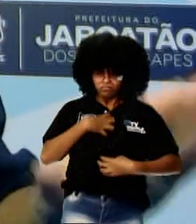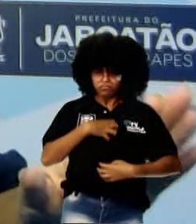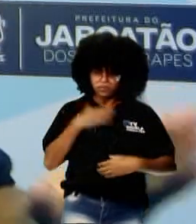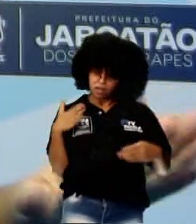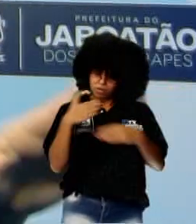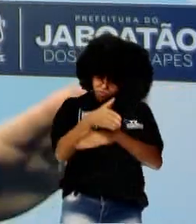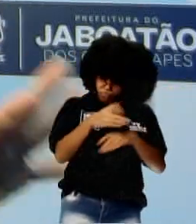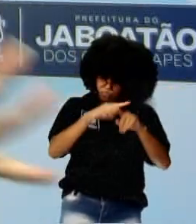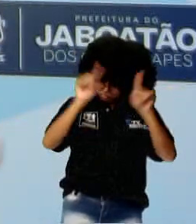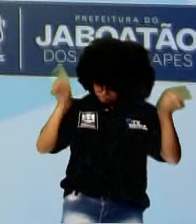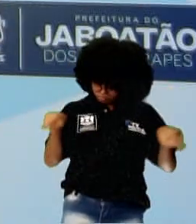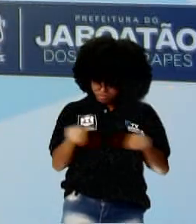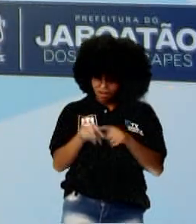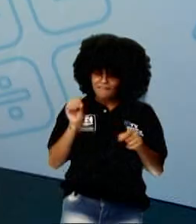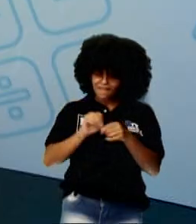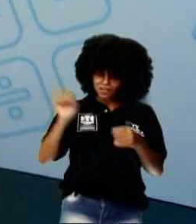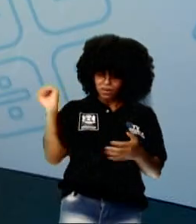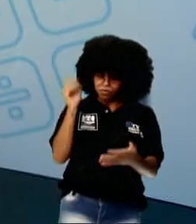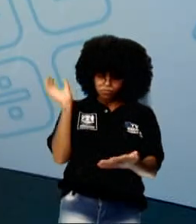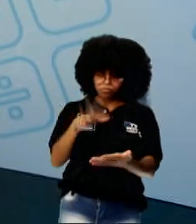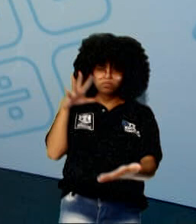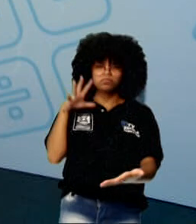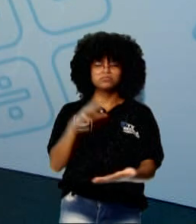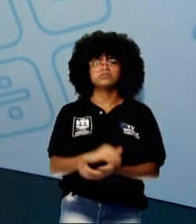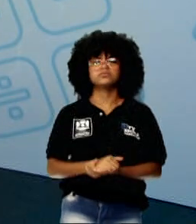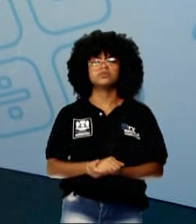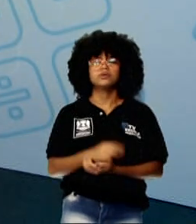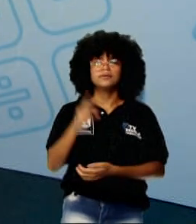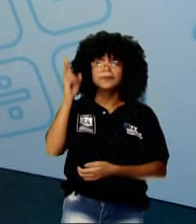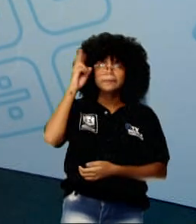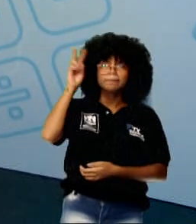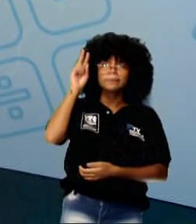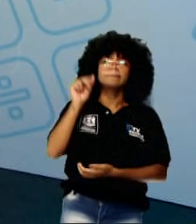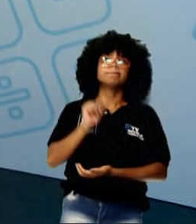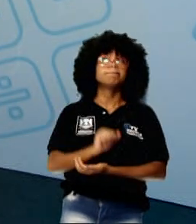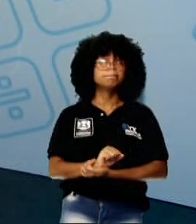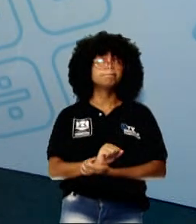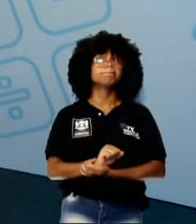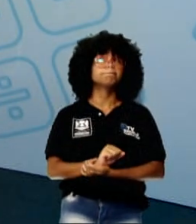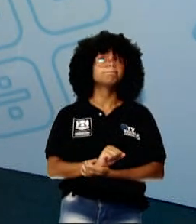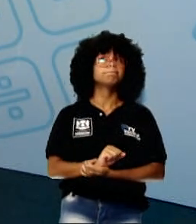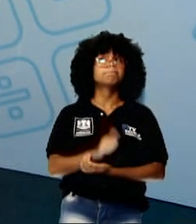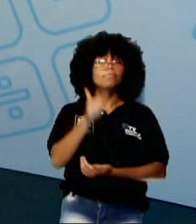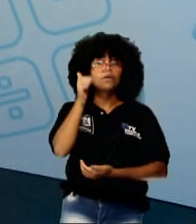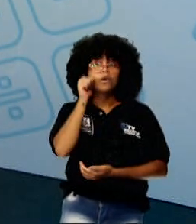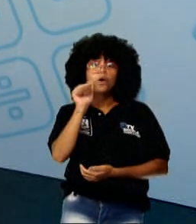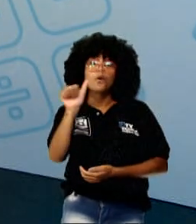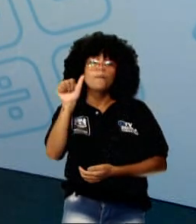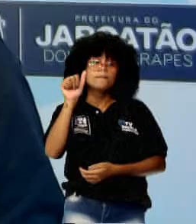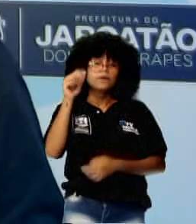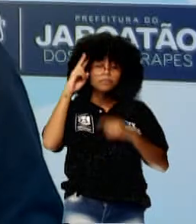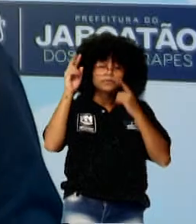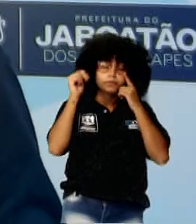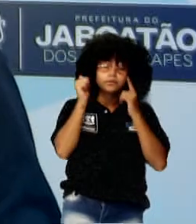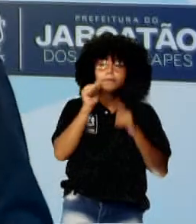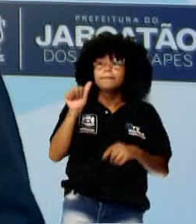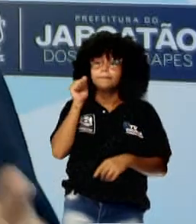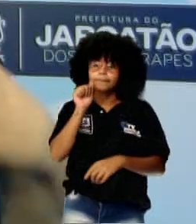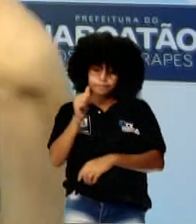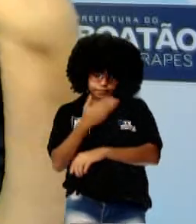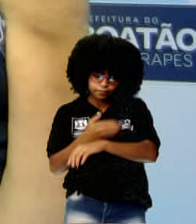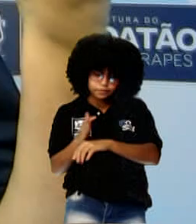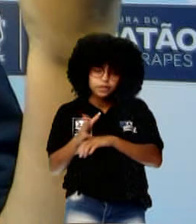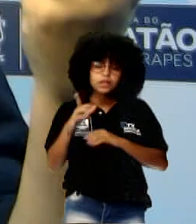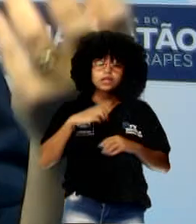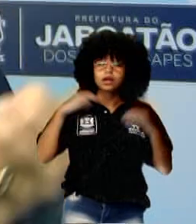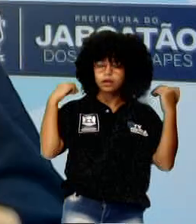de novo no seu quarto de fazer as suas magias e lembrou que Branca de Neve tinha longos cabelos, né?